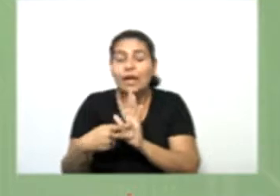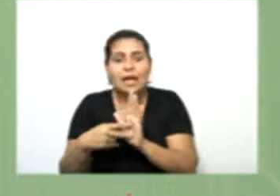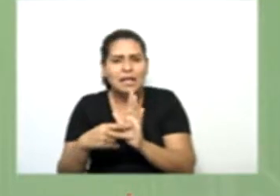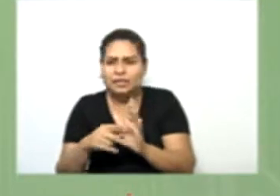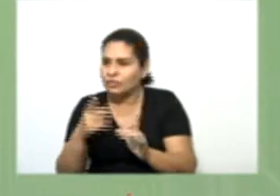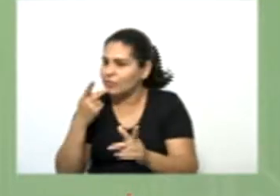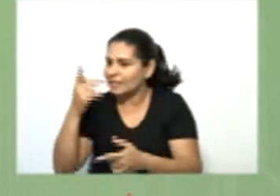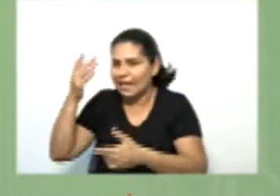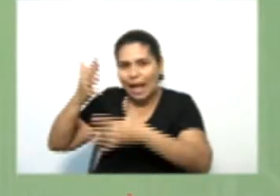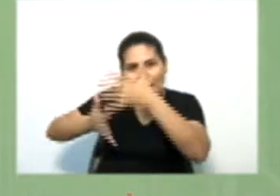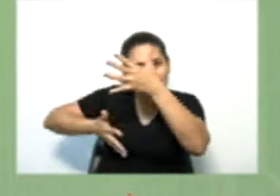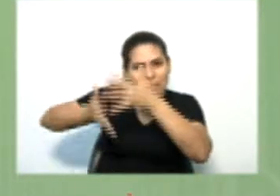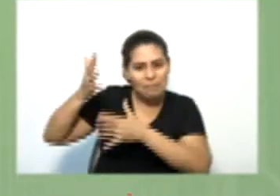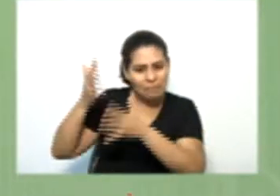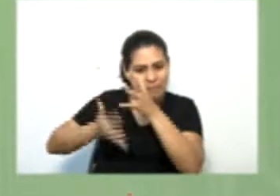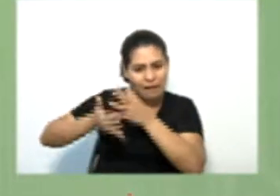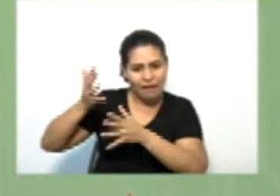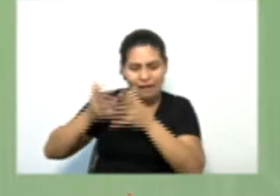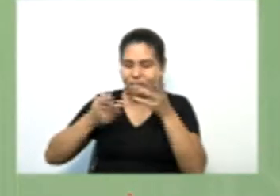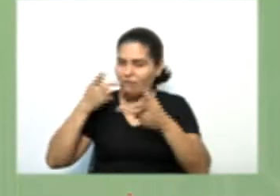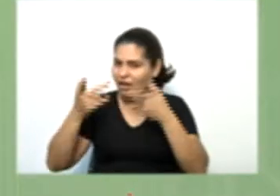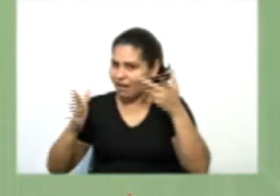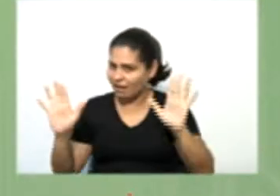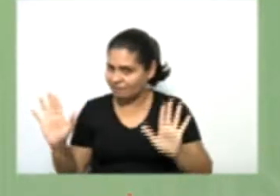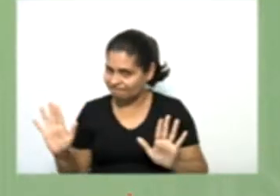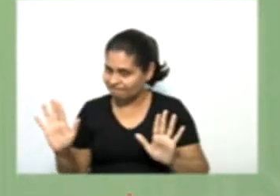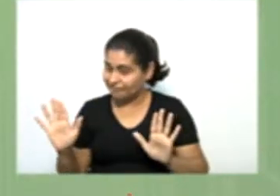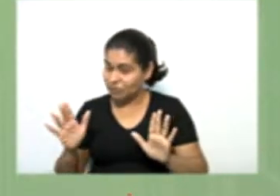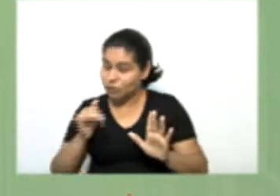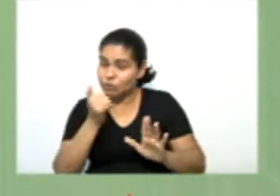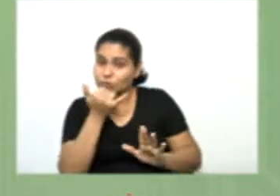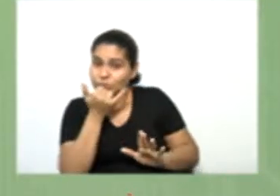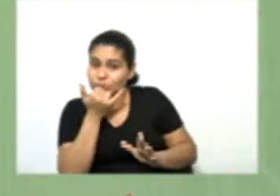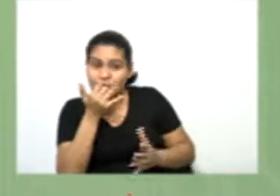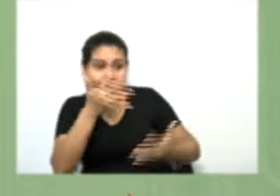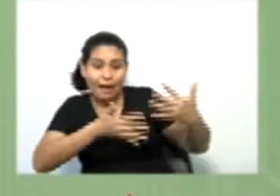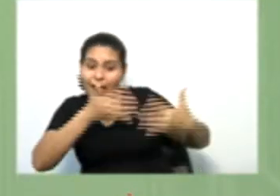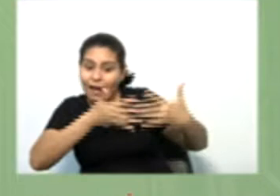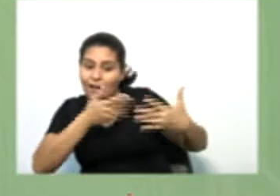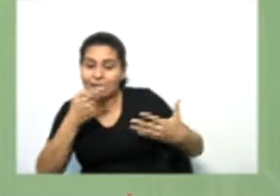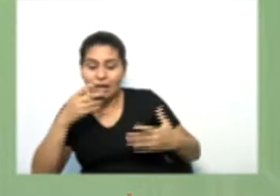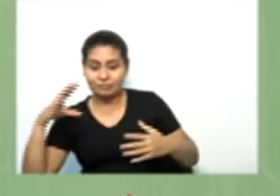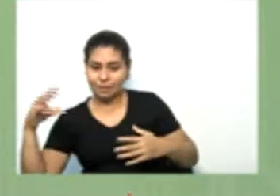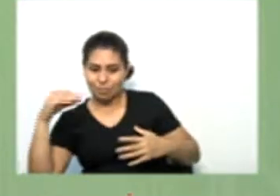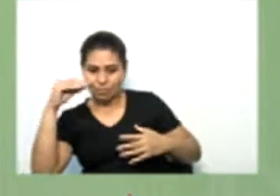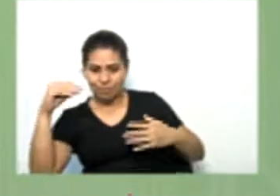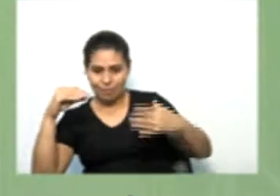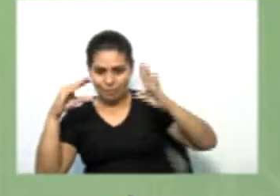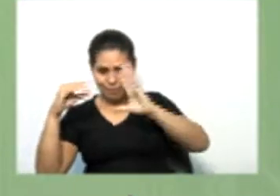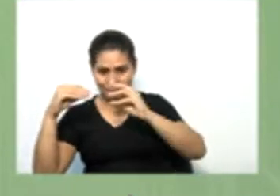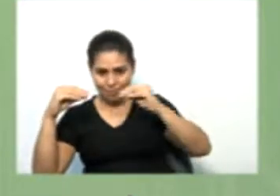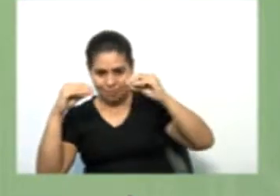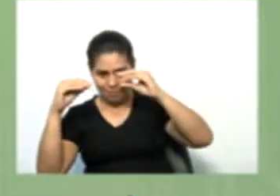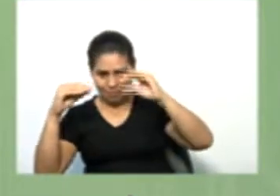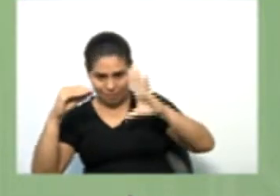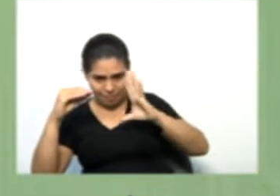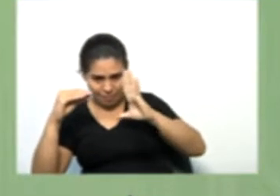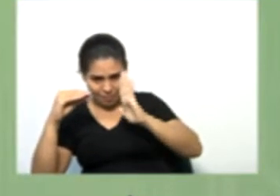Não interromper. Por favor, não interrompa a outra pessoa quando ela